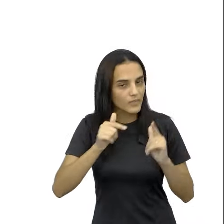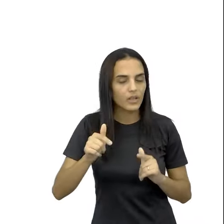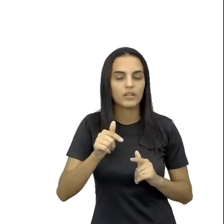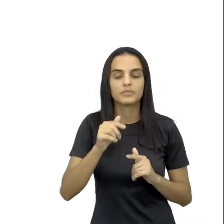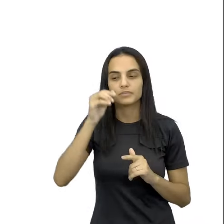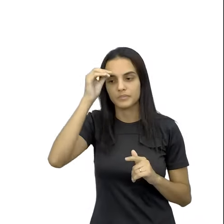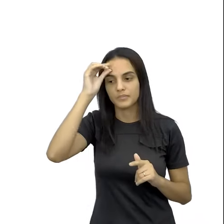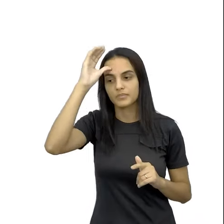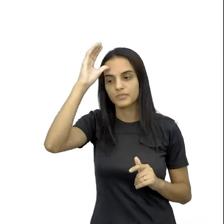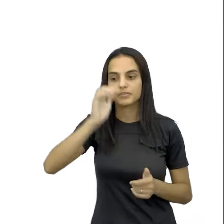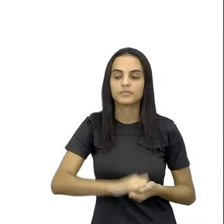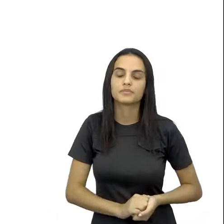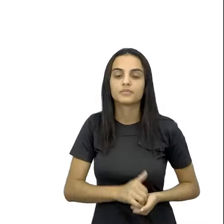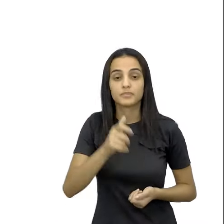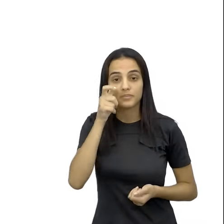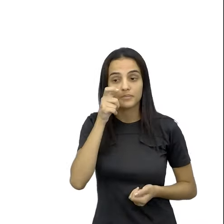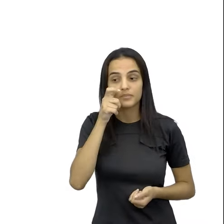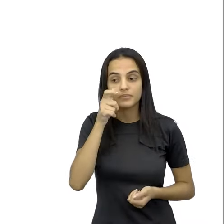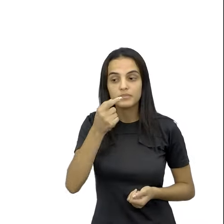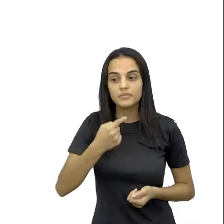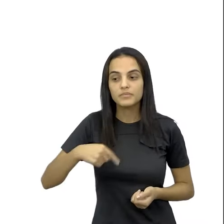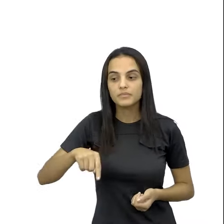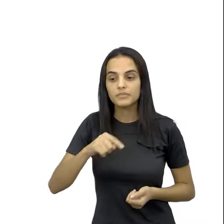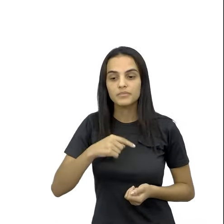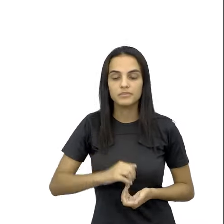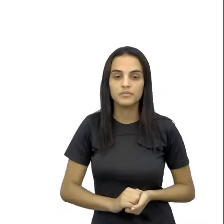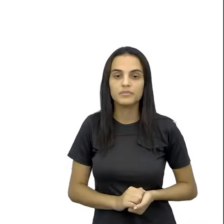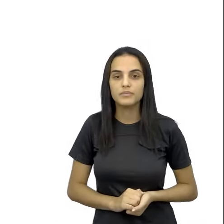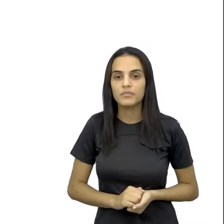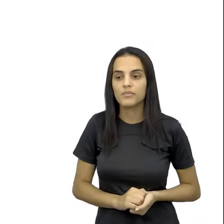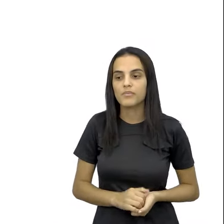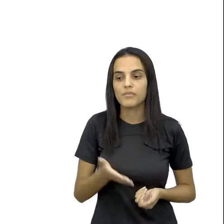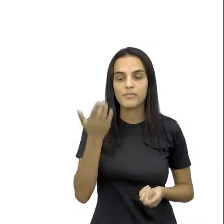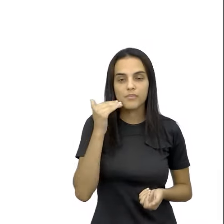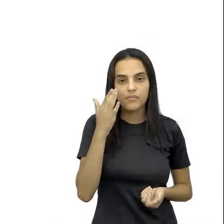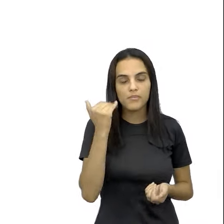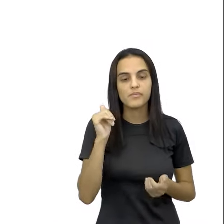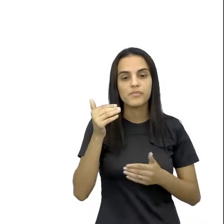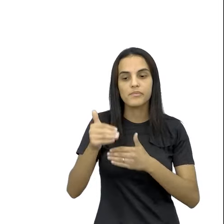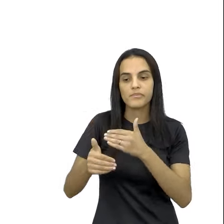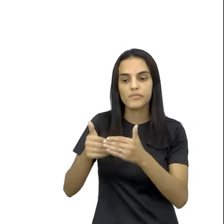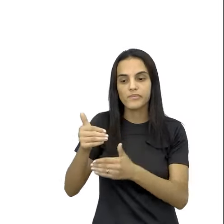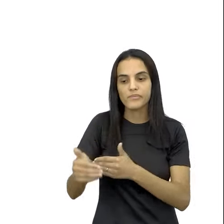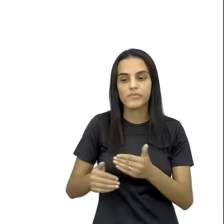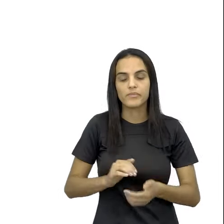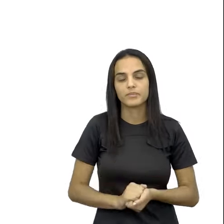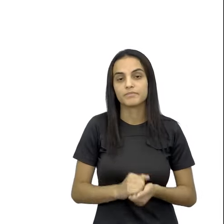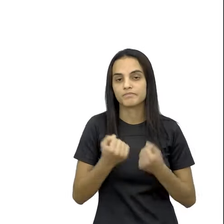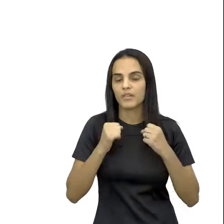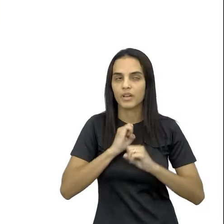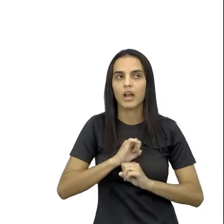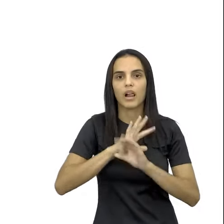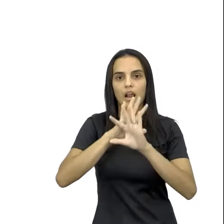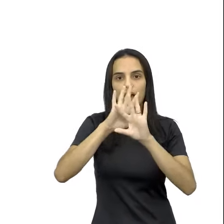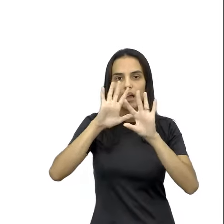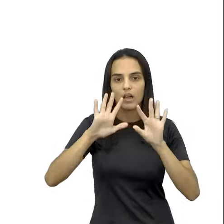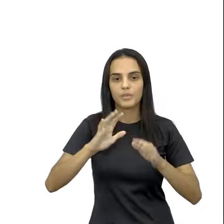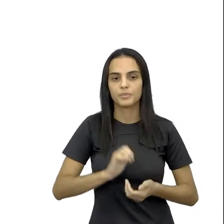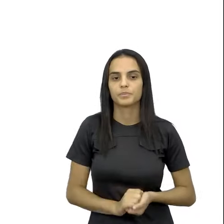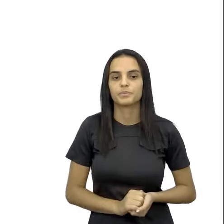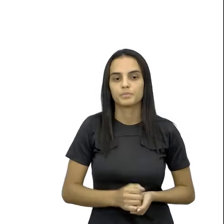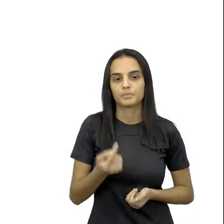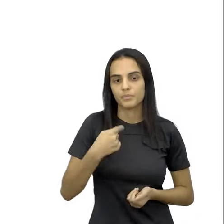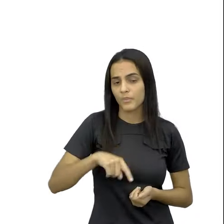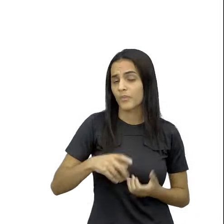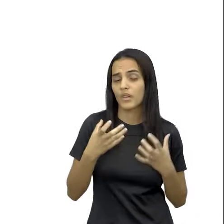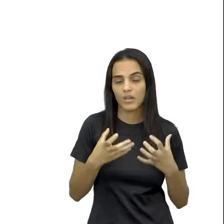conhecimentos, né? E é interessante a gente entender esses processos para ficar bem claro aquilo que a